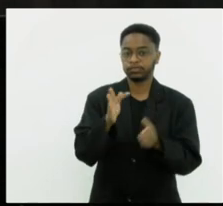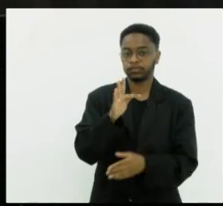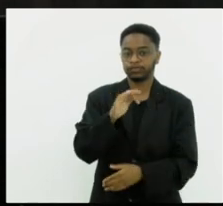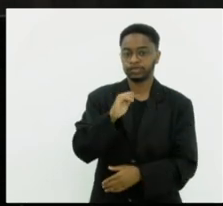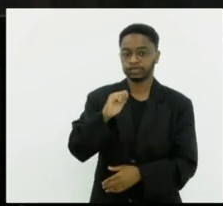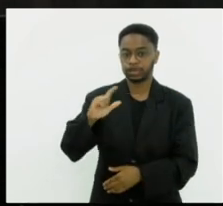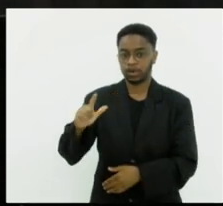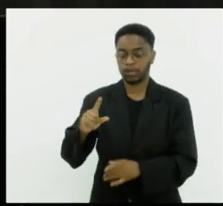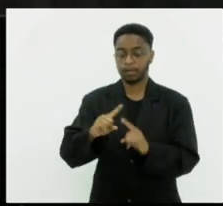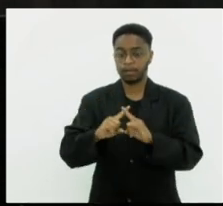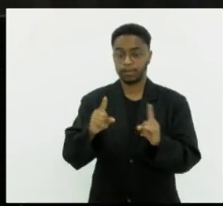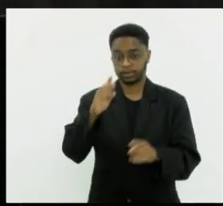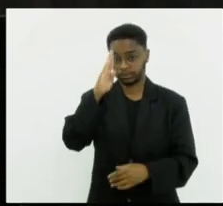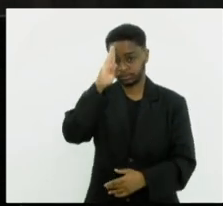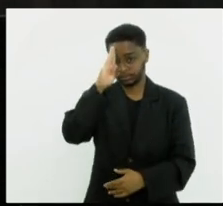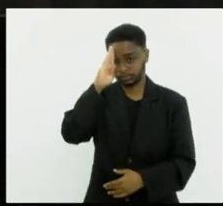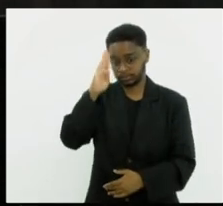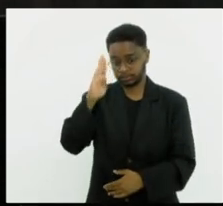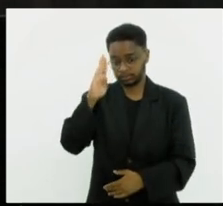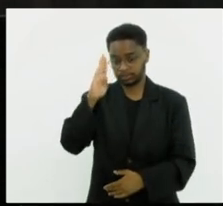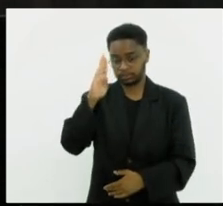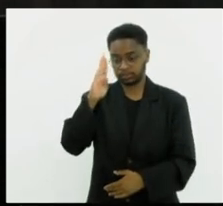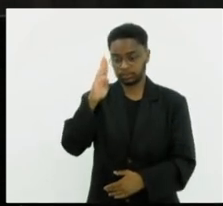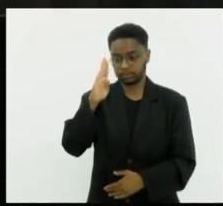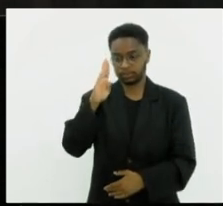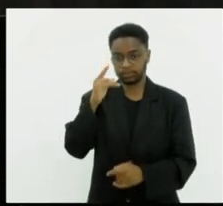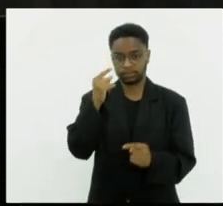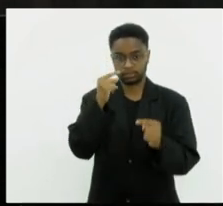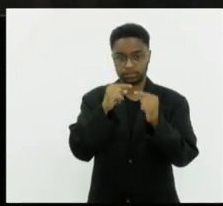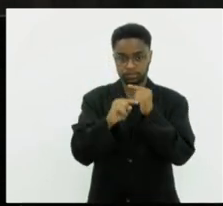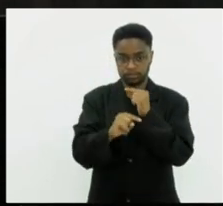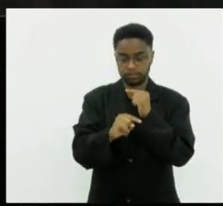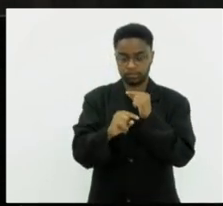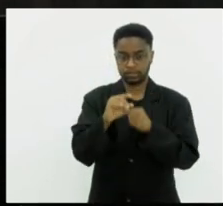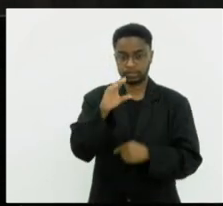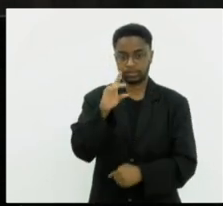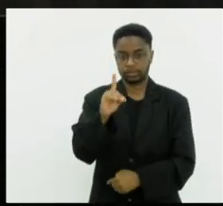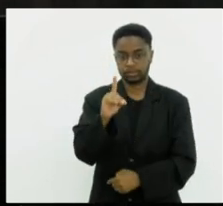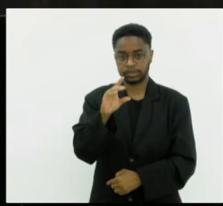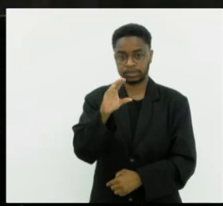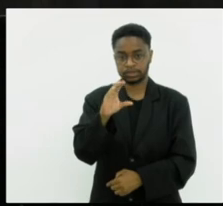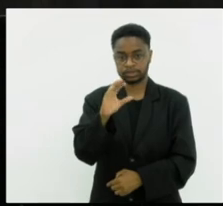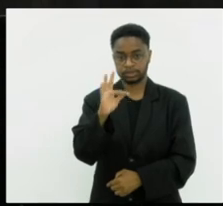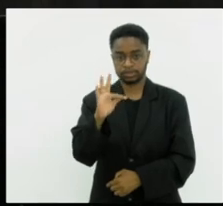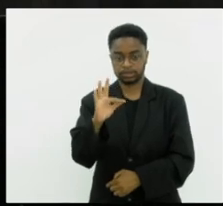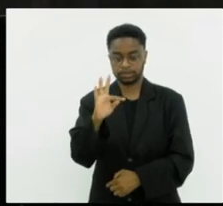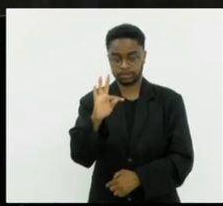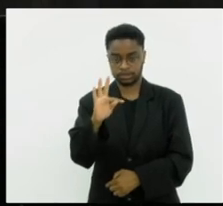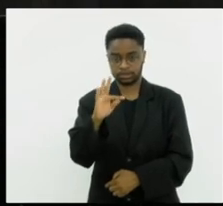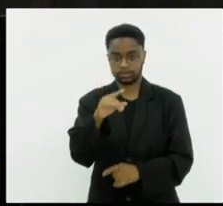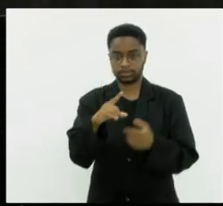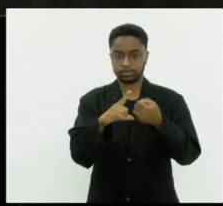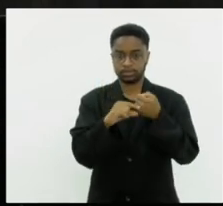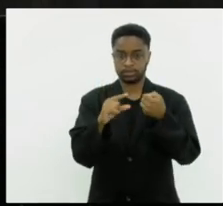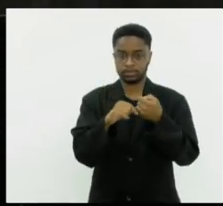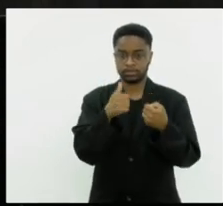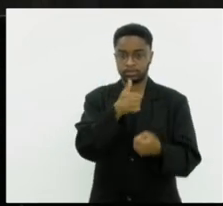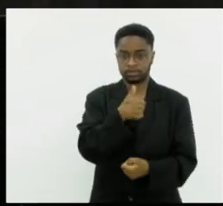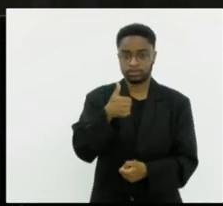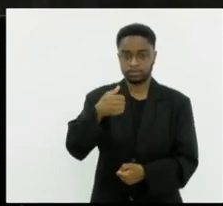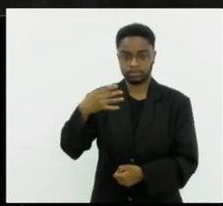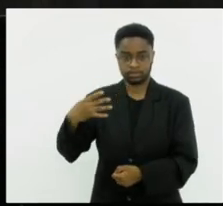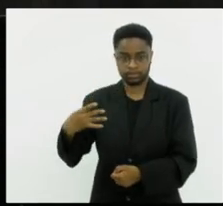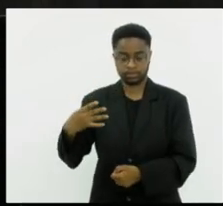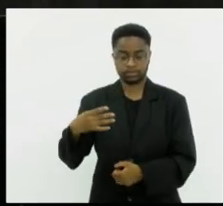que principalmente contrariava a DCT, artigo 114 das